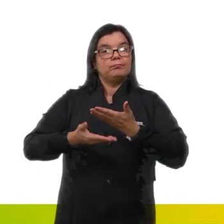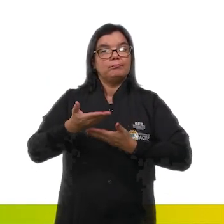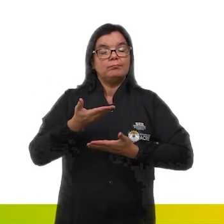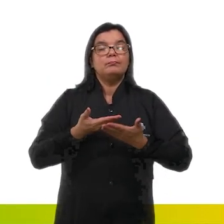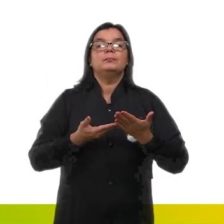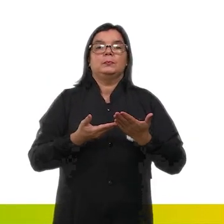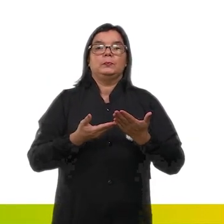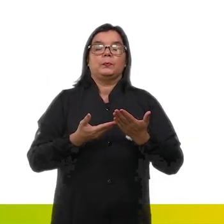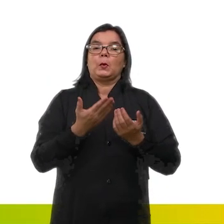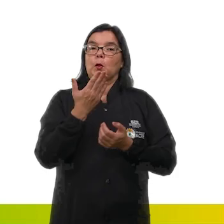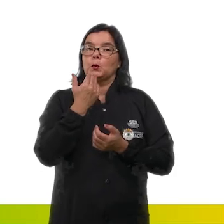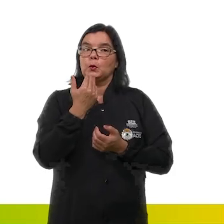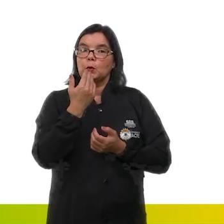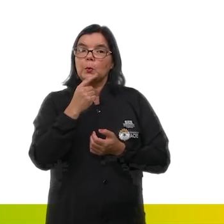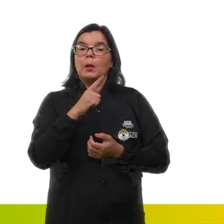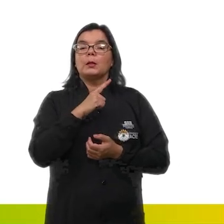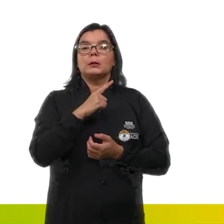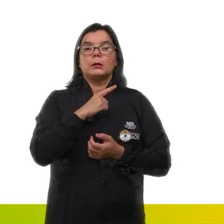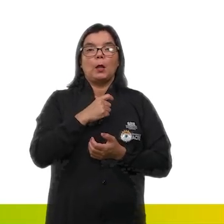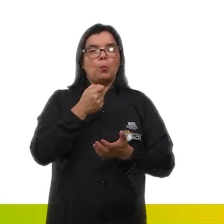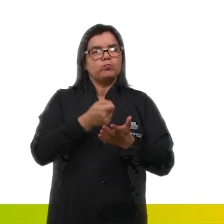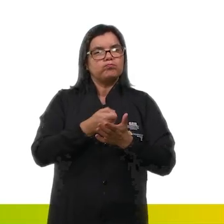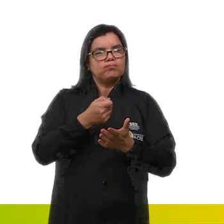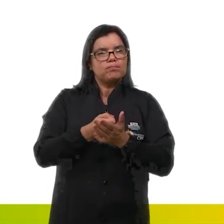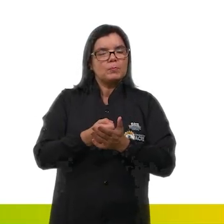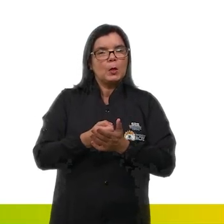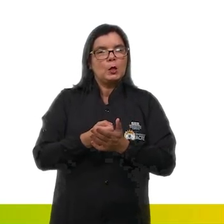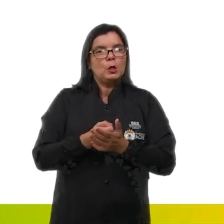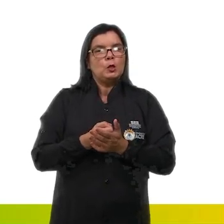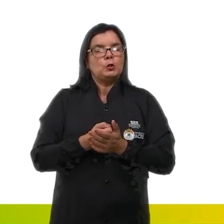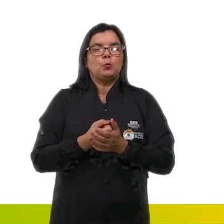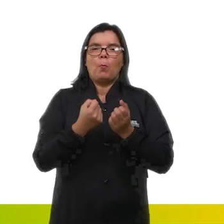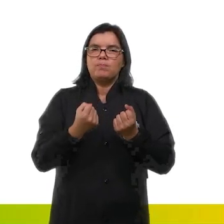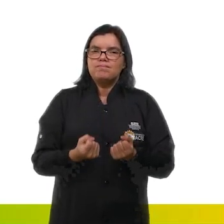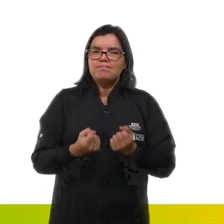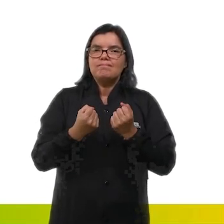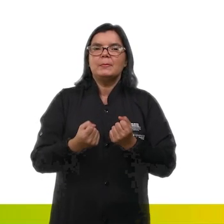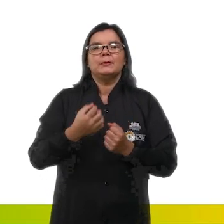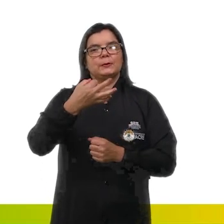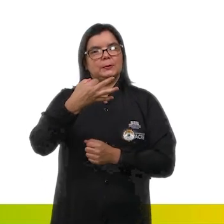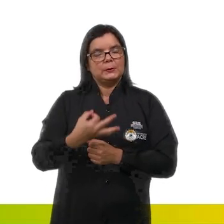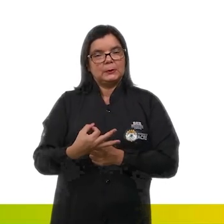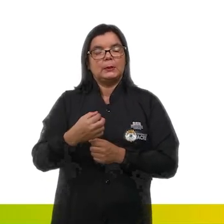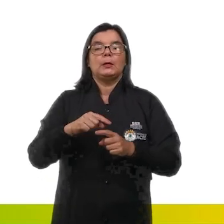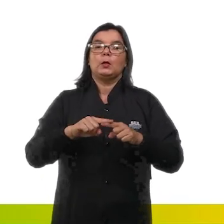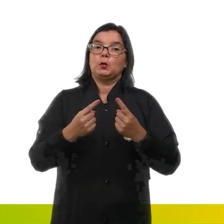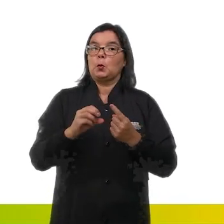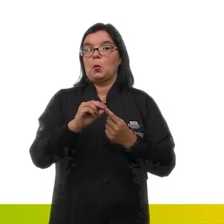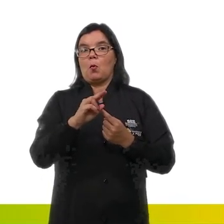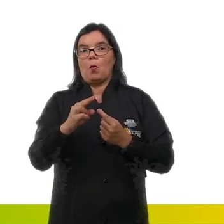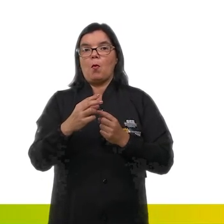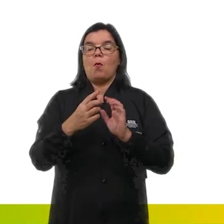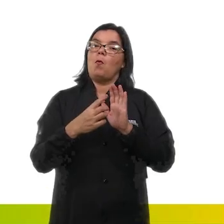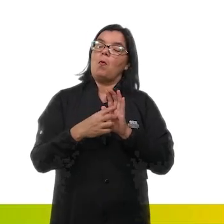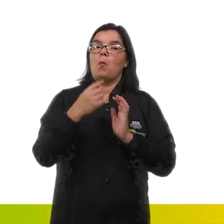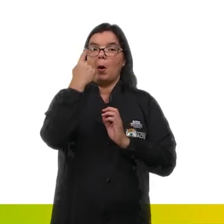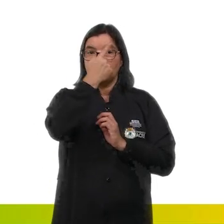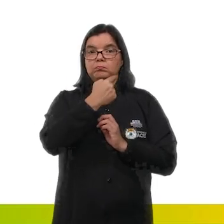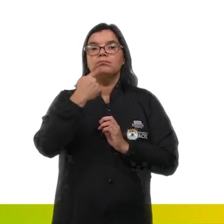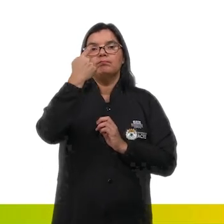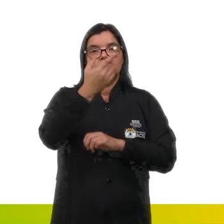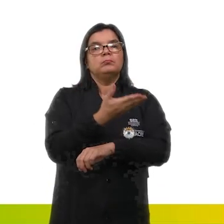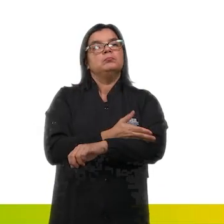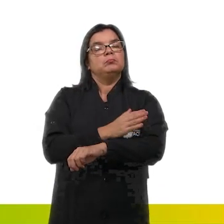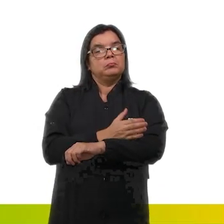a distúrbios alimentares, temos a pressão pelo peso ideal. A pressão para manter um determinado peso ou aparência pode levar às